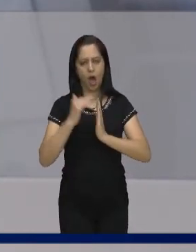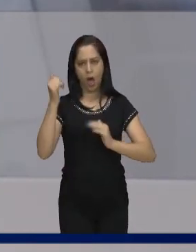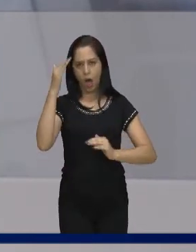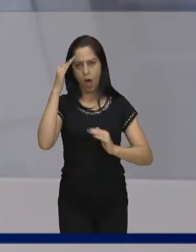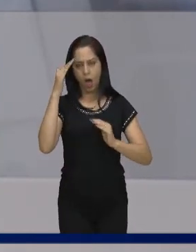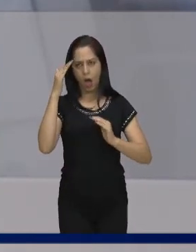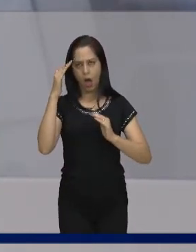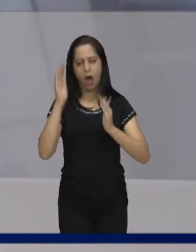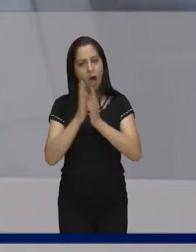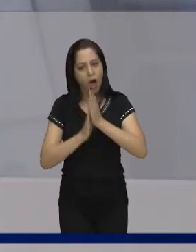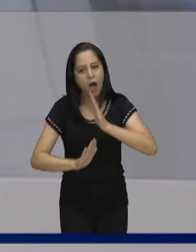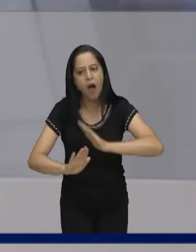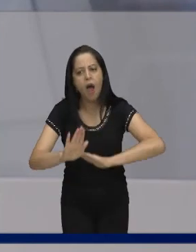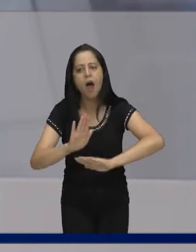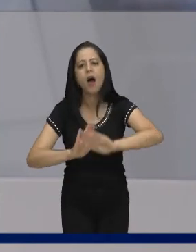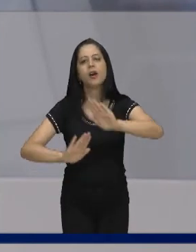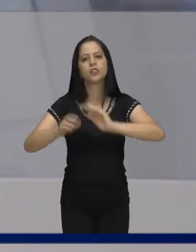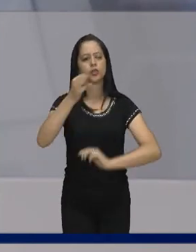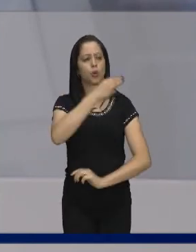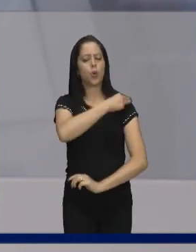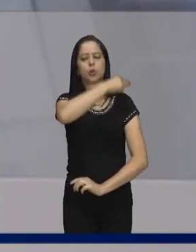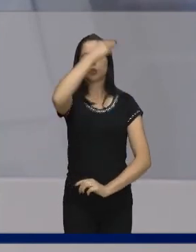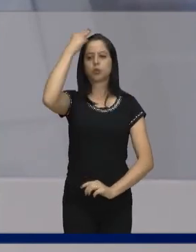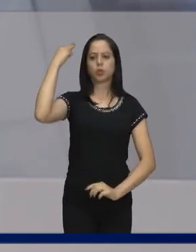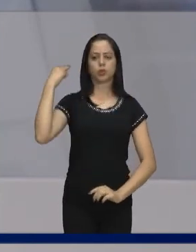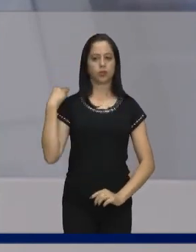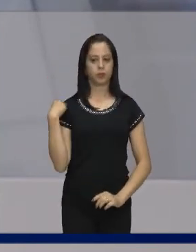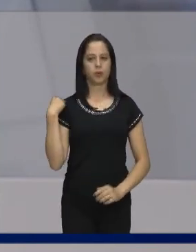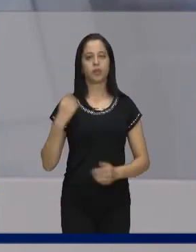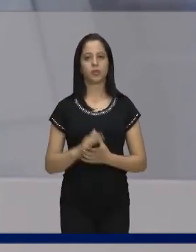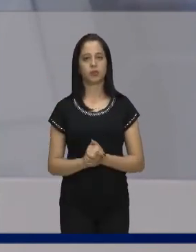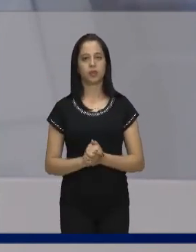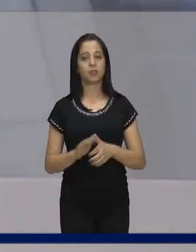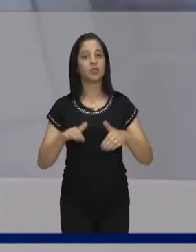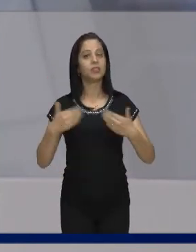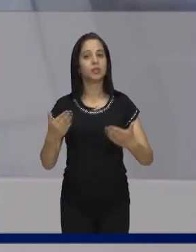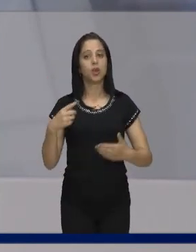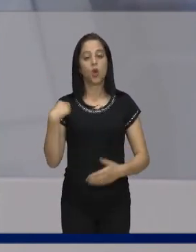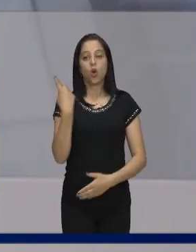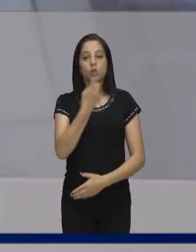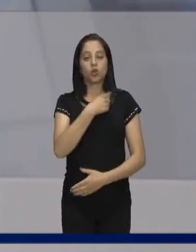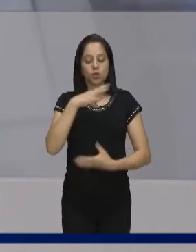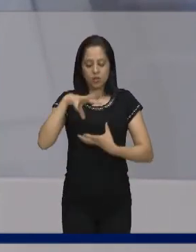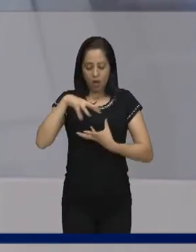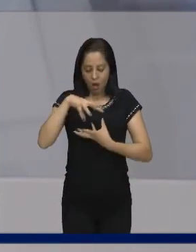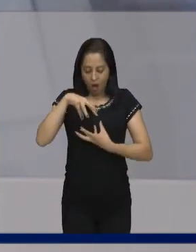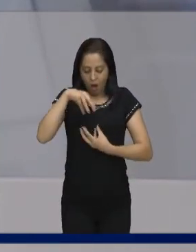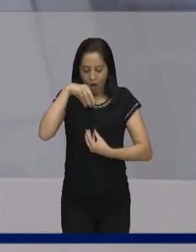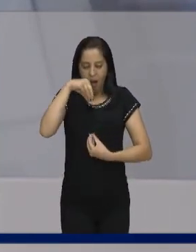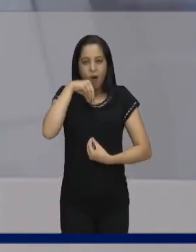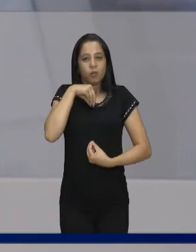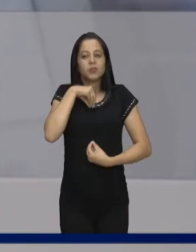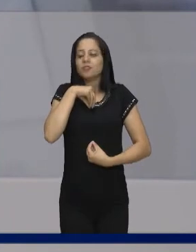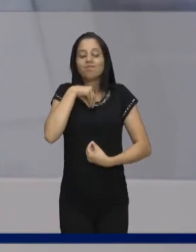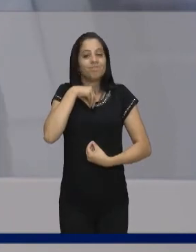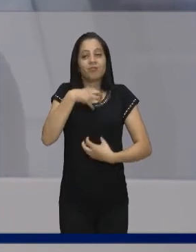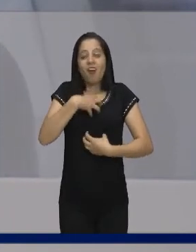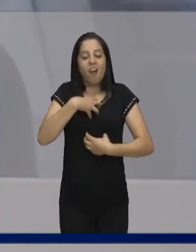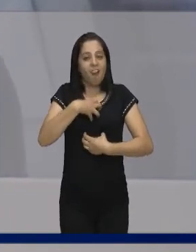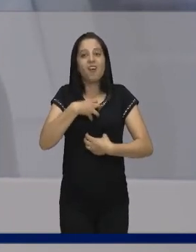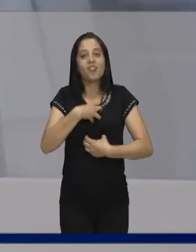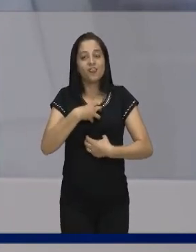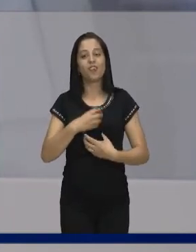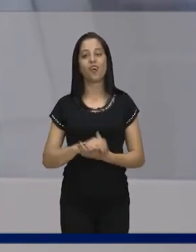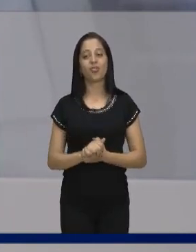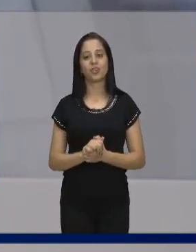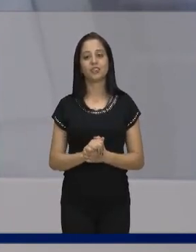Isso fortalece demais a nossa alma, o nosso coração. O Zé Luiz também, viu, Zé Luiz, que você é muito religioso,